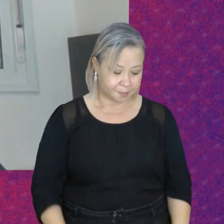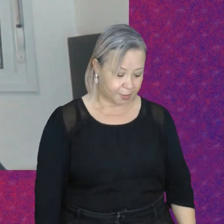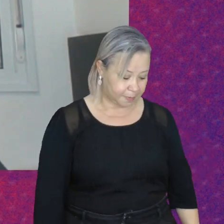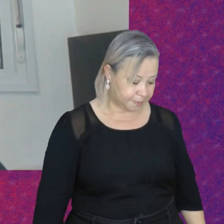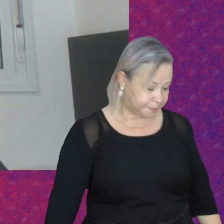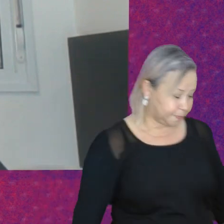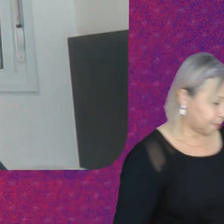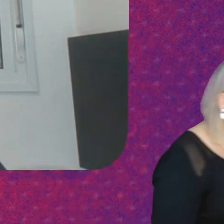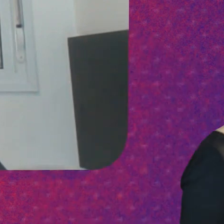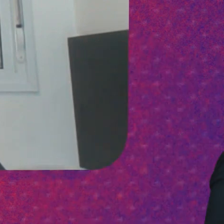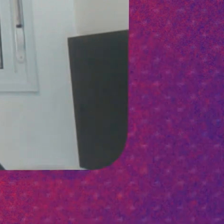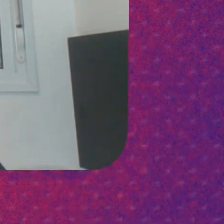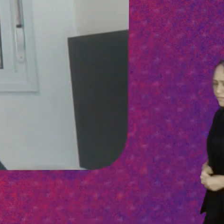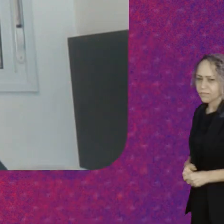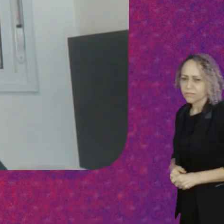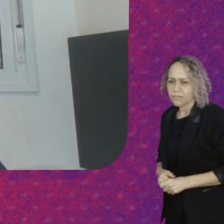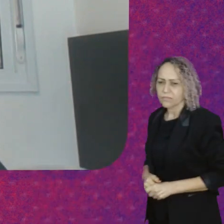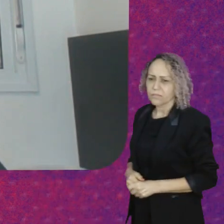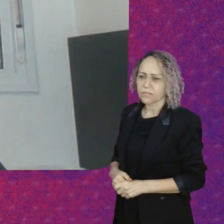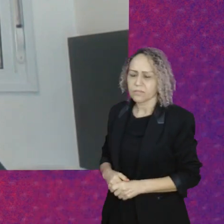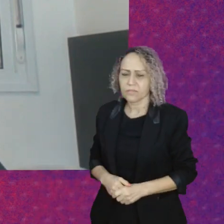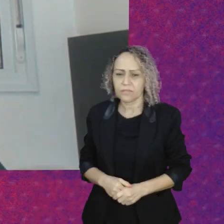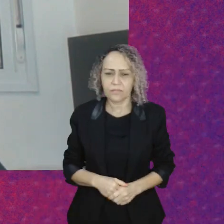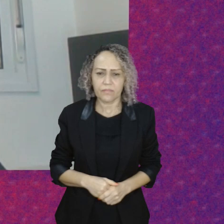né? Lembrando que o